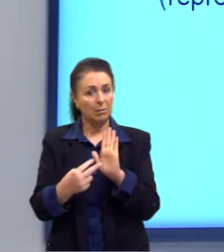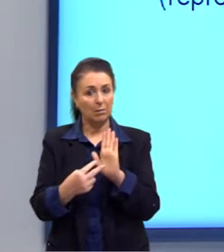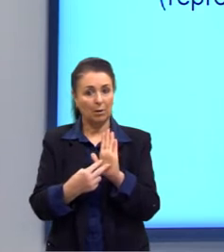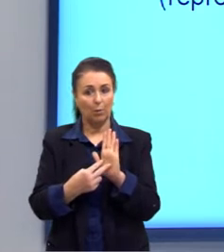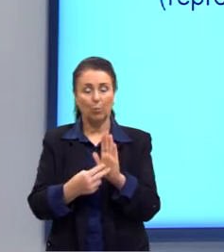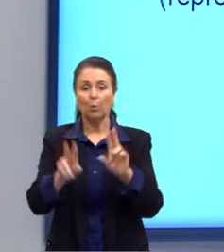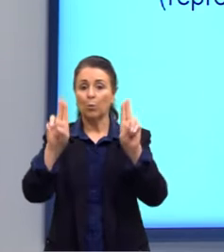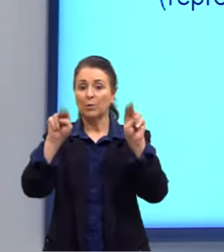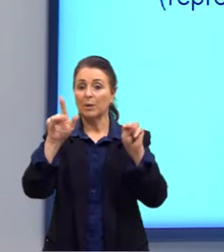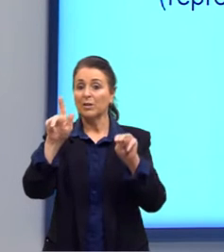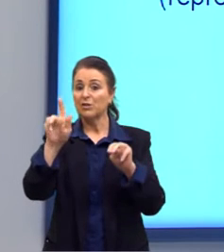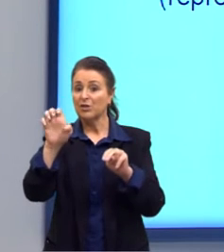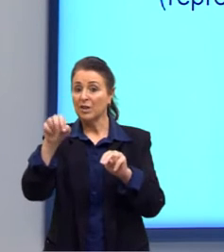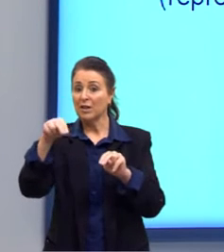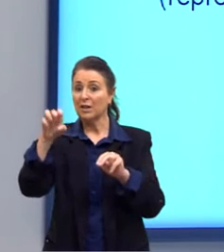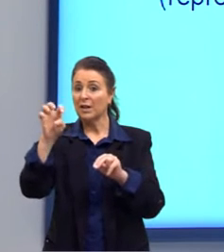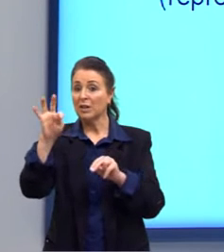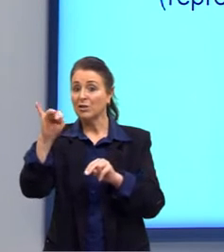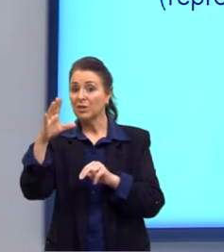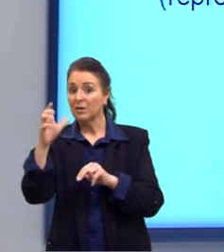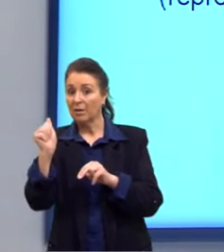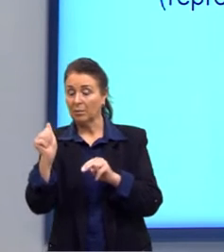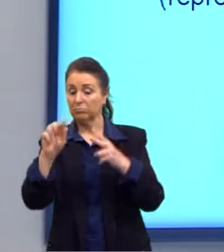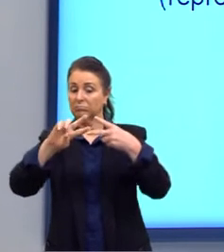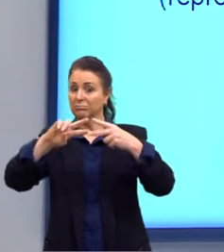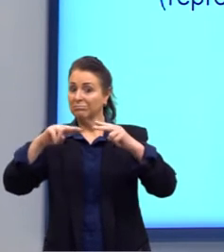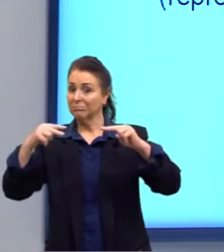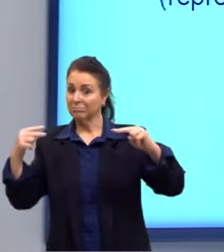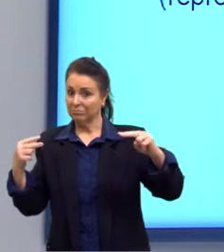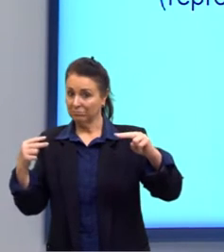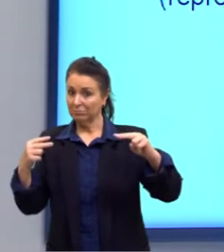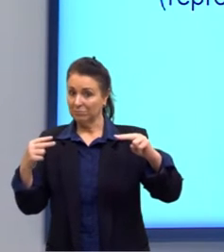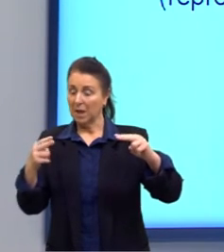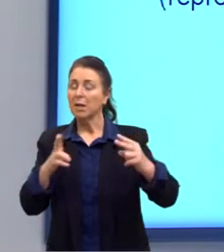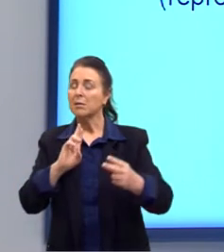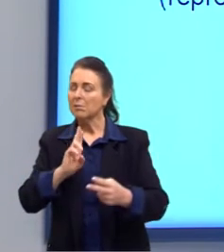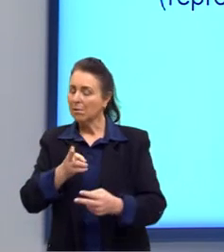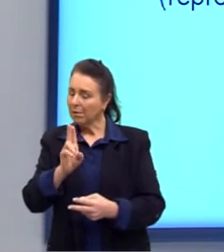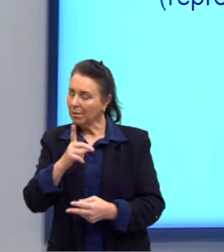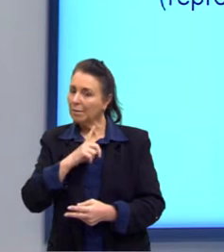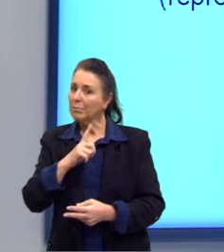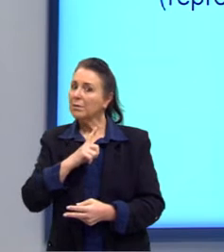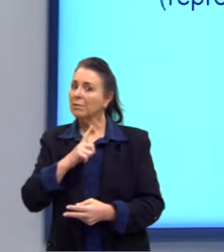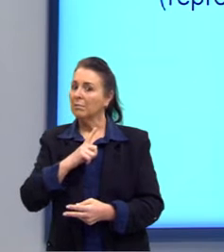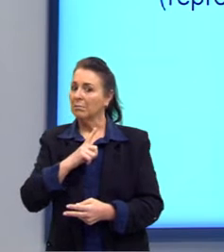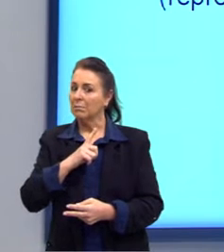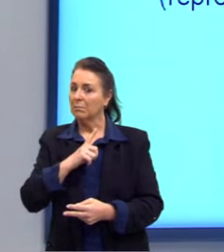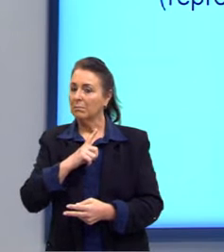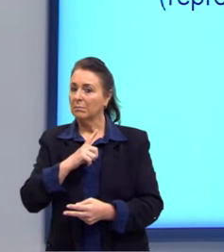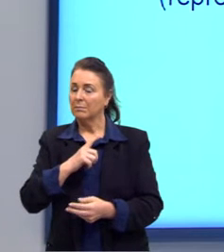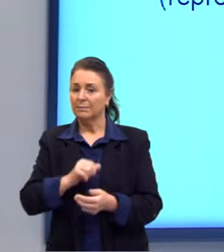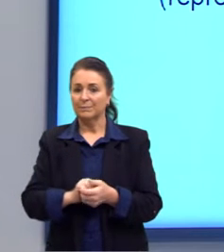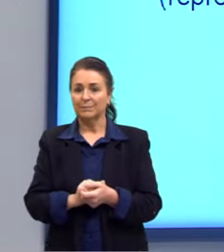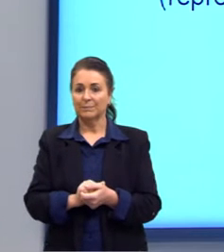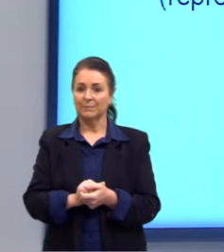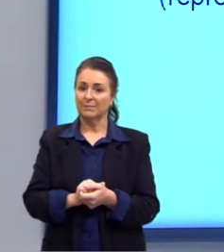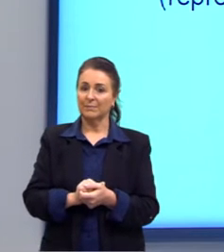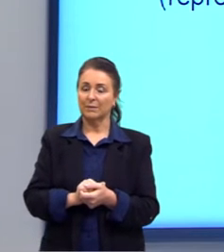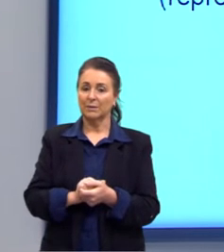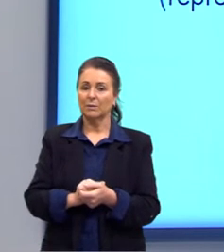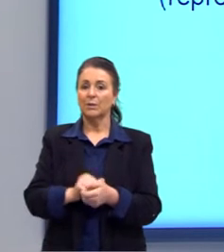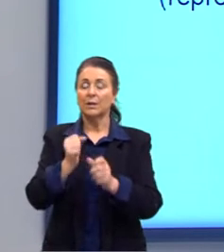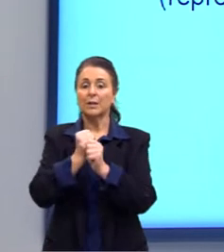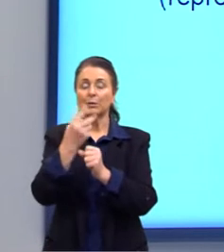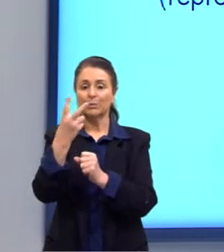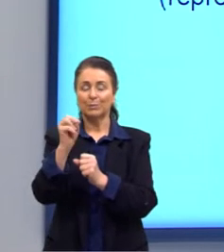genética que sempre cai no mínimo uma sempre cai sobre genética tá bom então eu nem